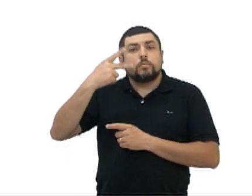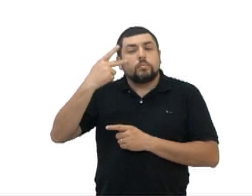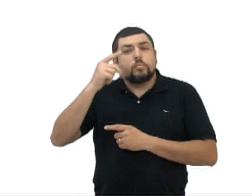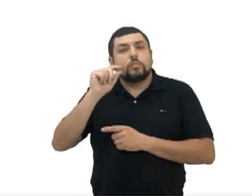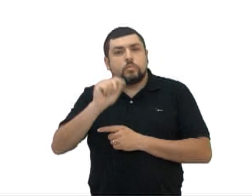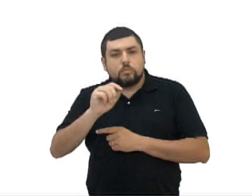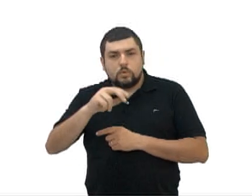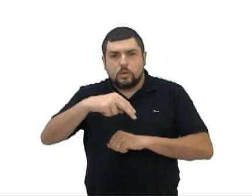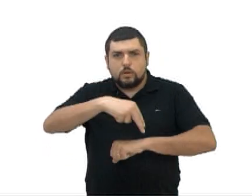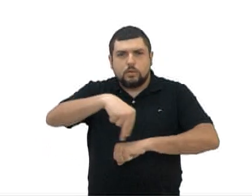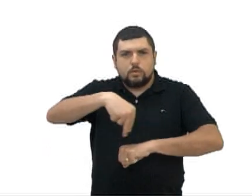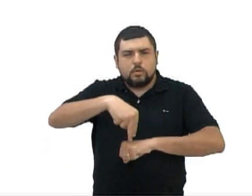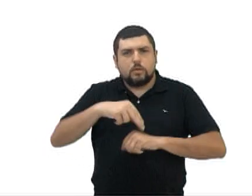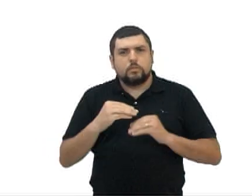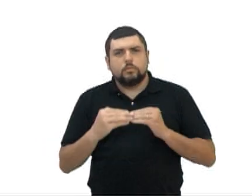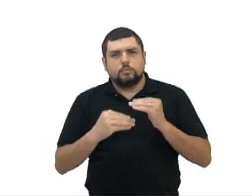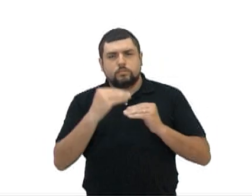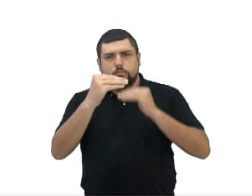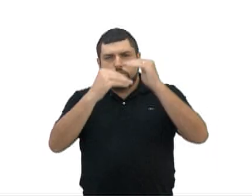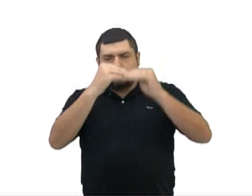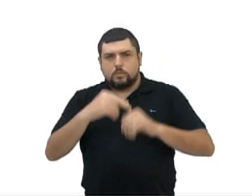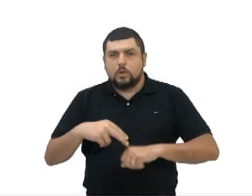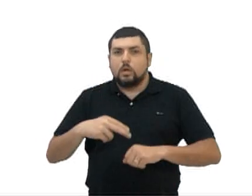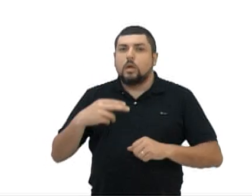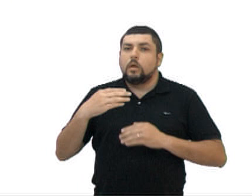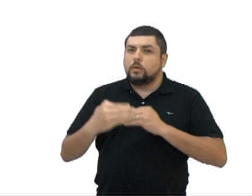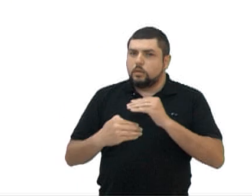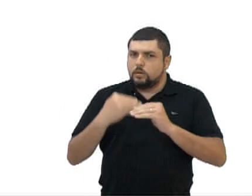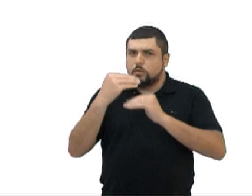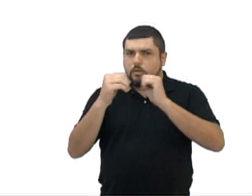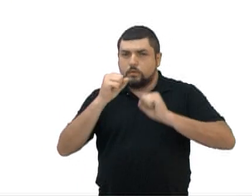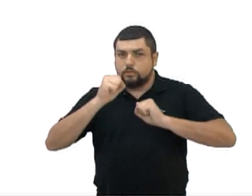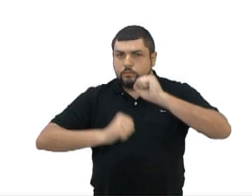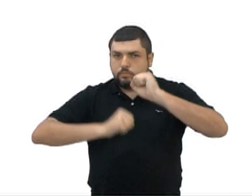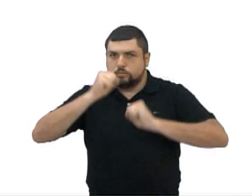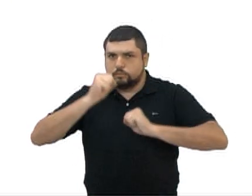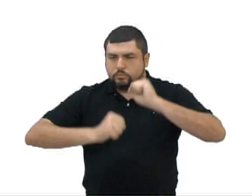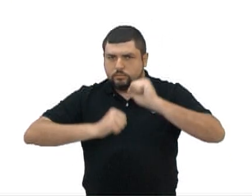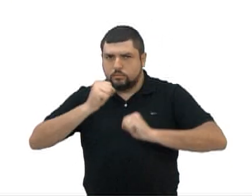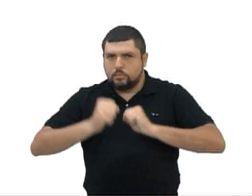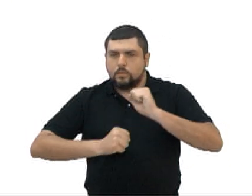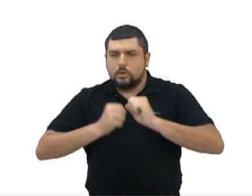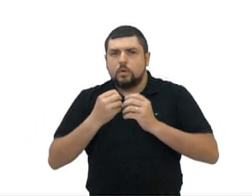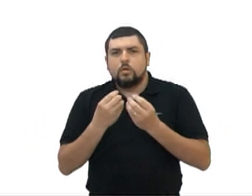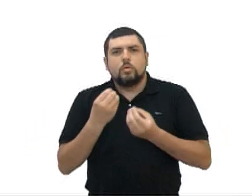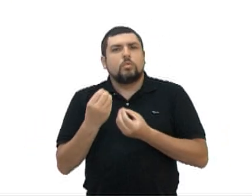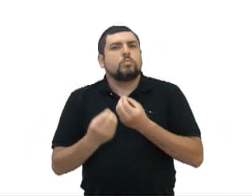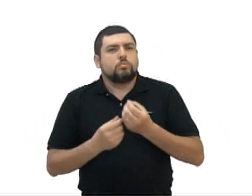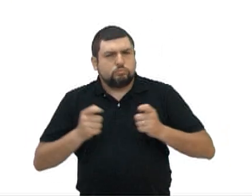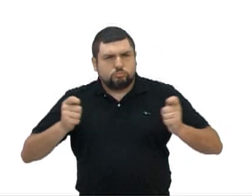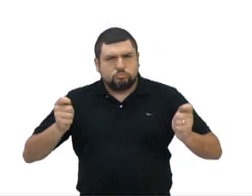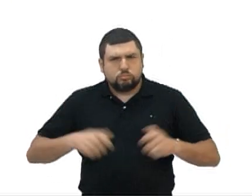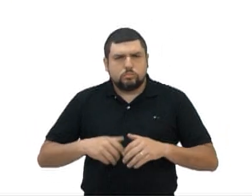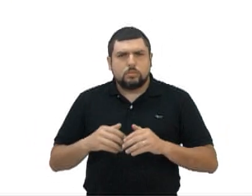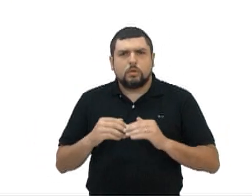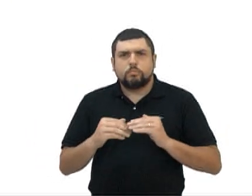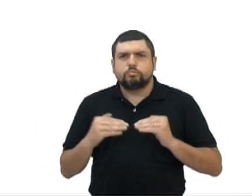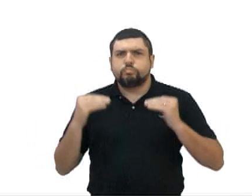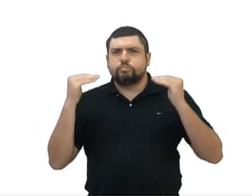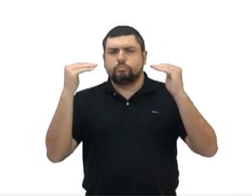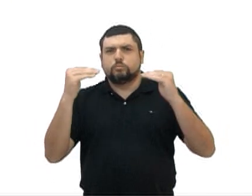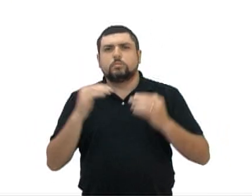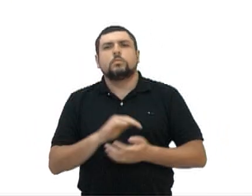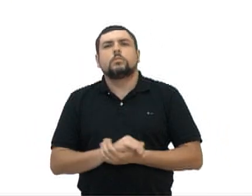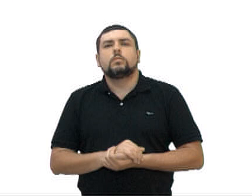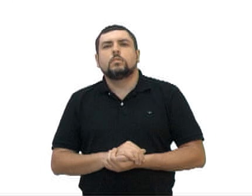desenvolvimento nacional, desenvolvimento industrial e desenvolvimento do país enquanto uma possível potência industrial.